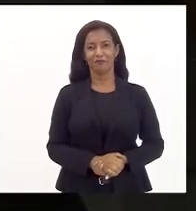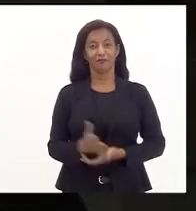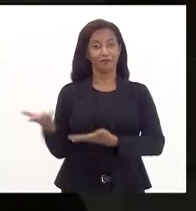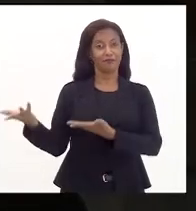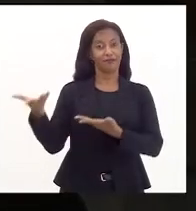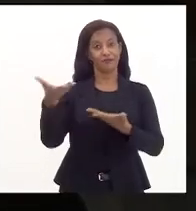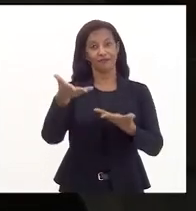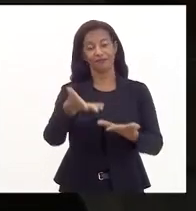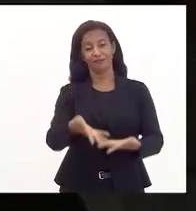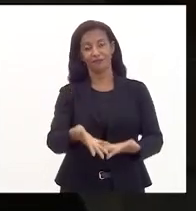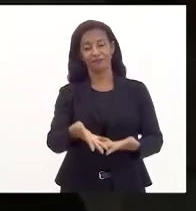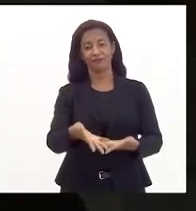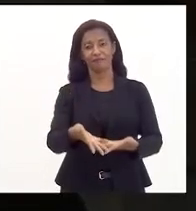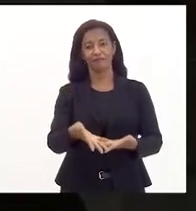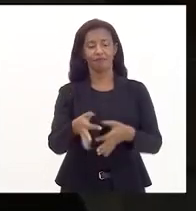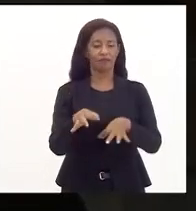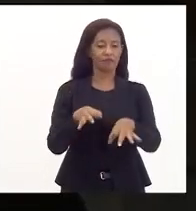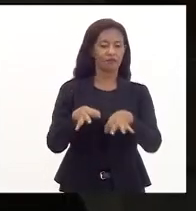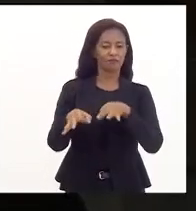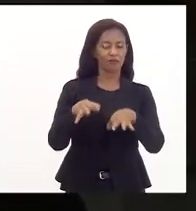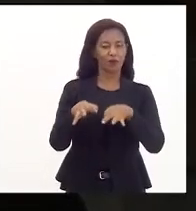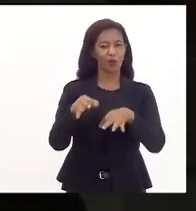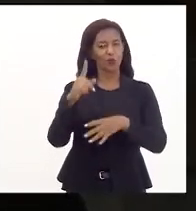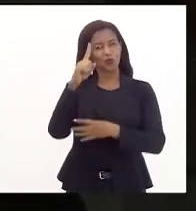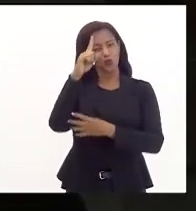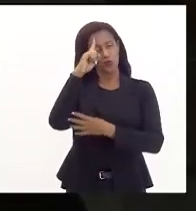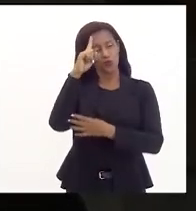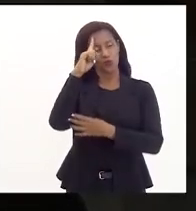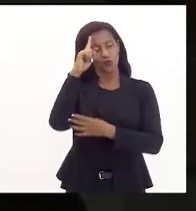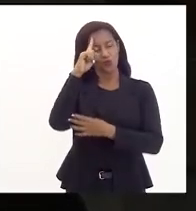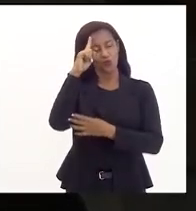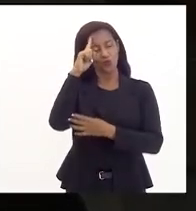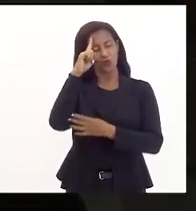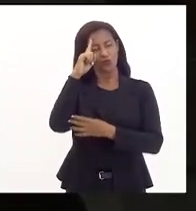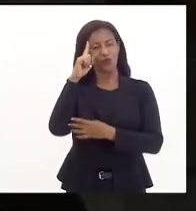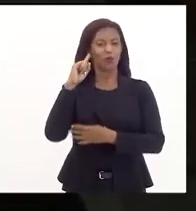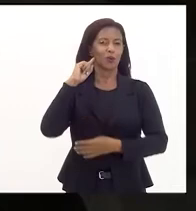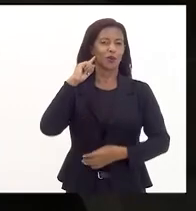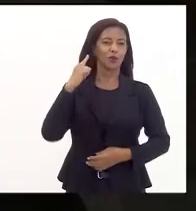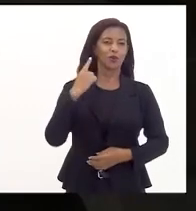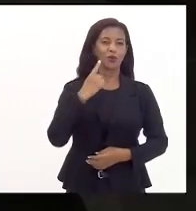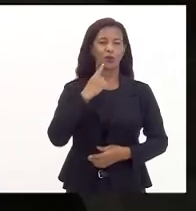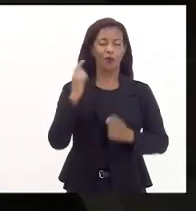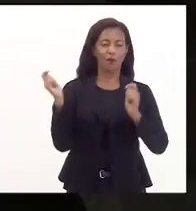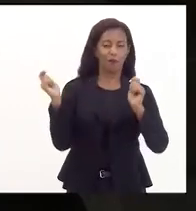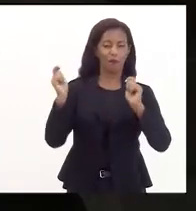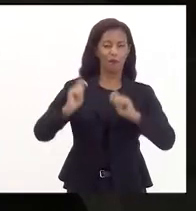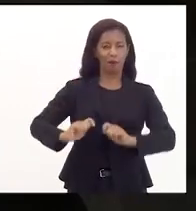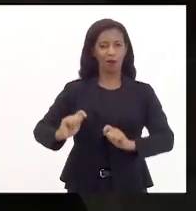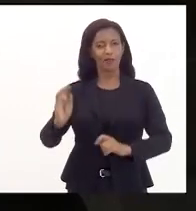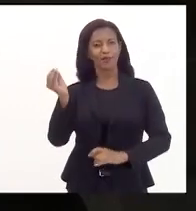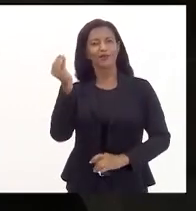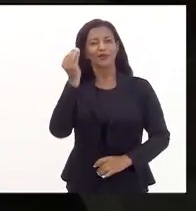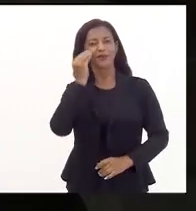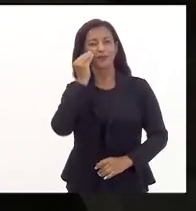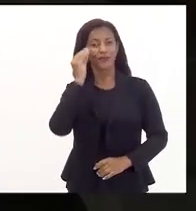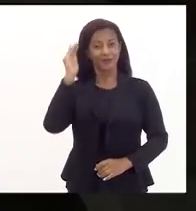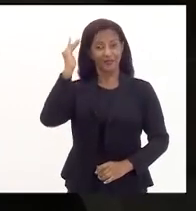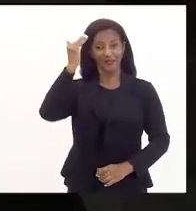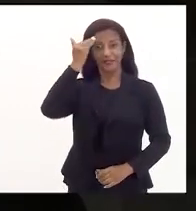leva de forma cotidiana para que os surdos possam nos